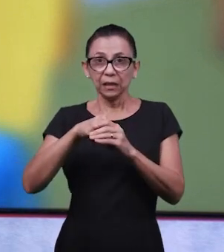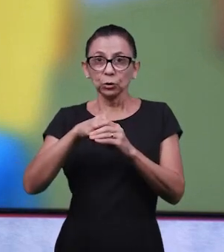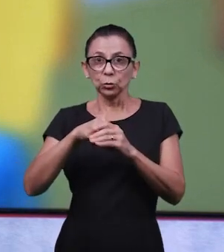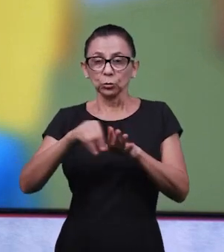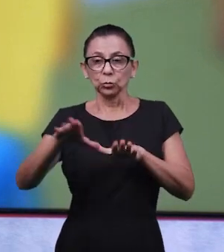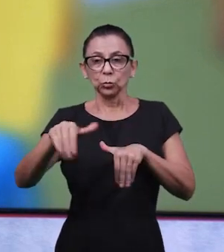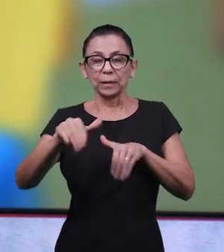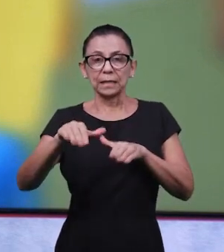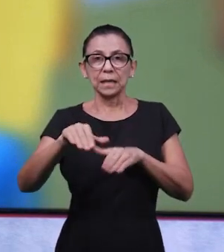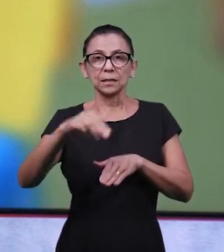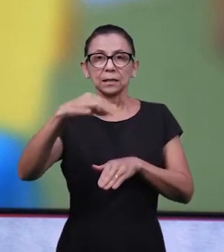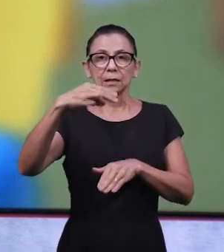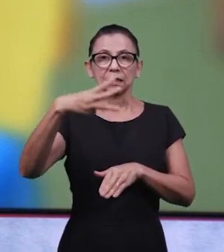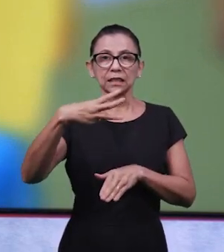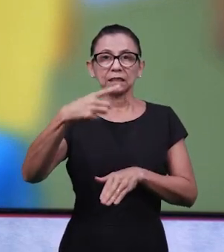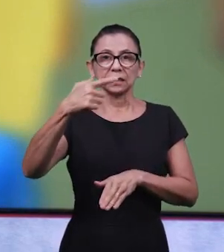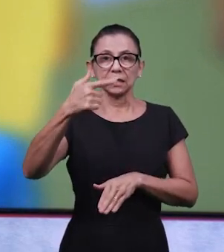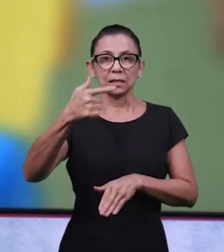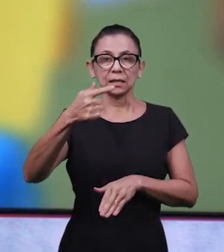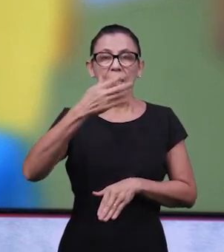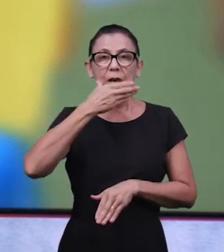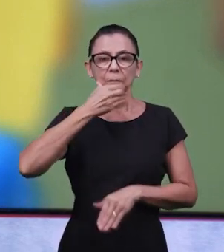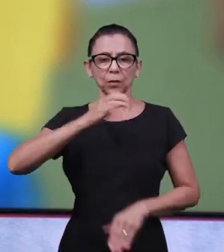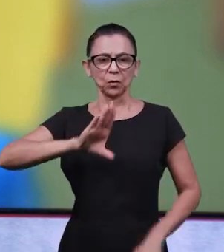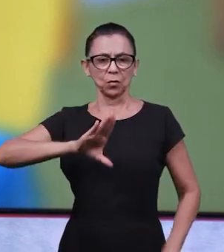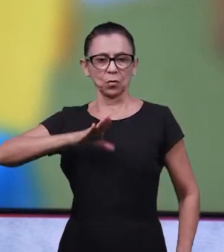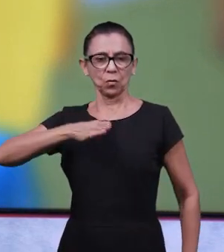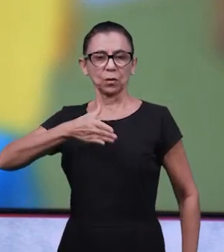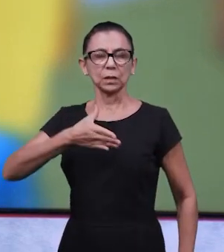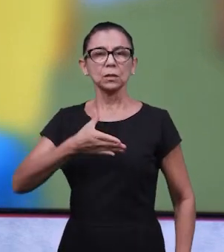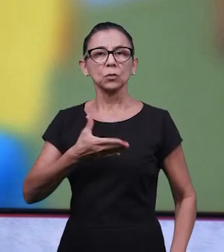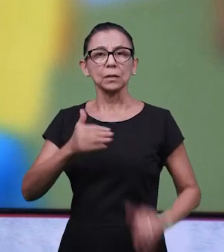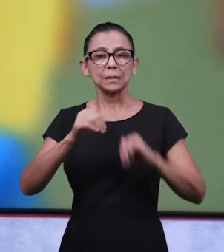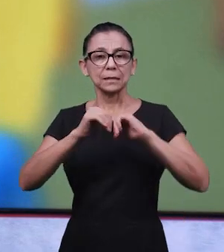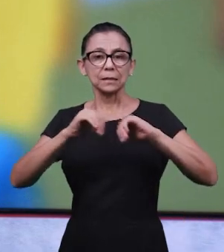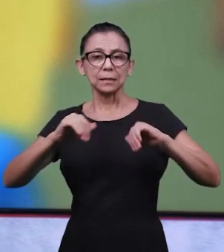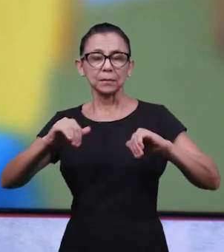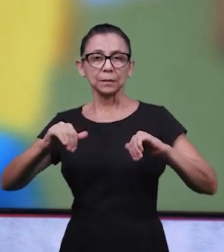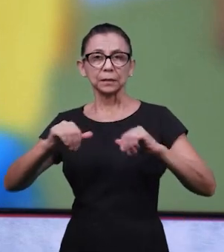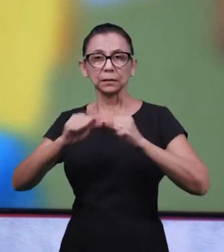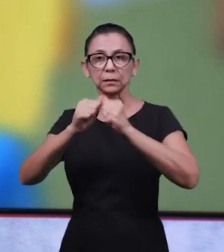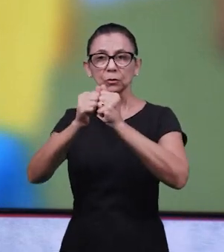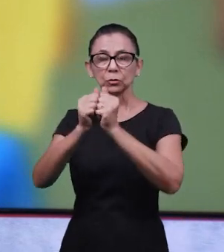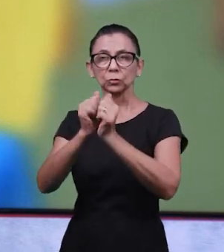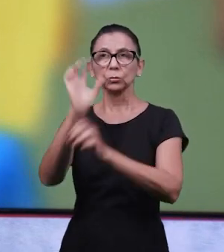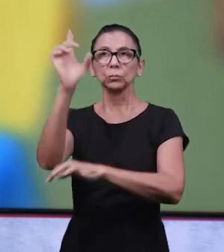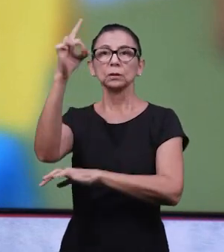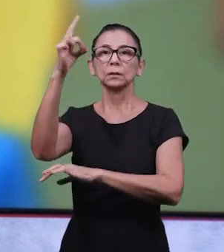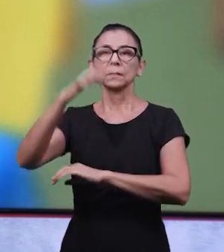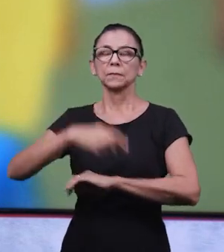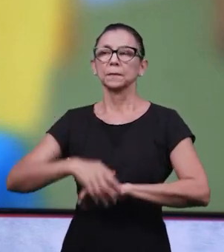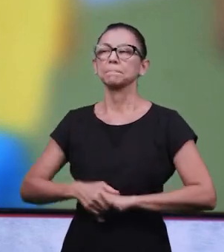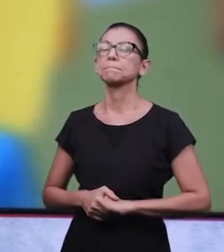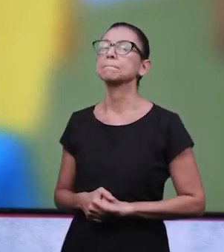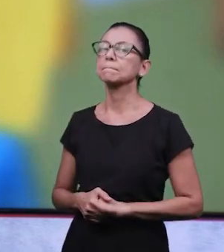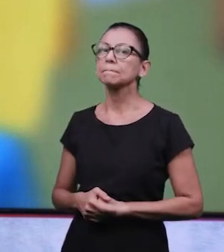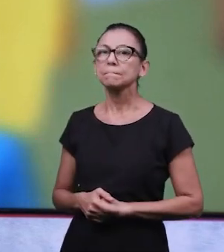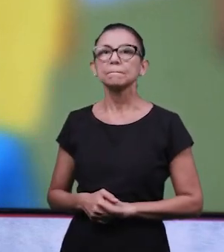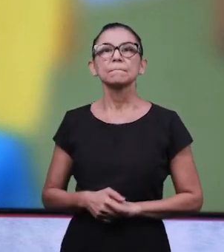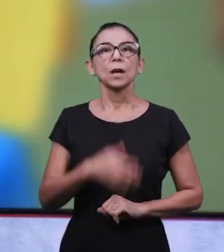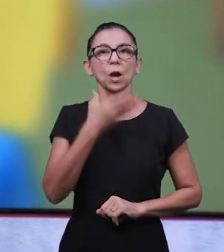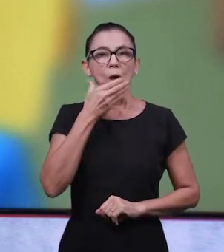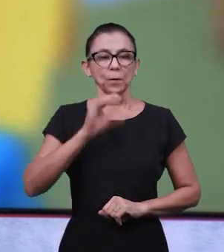Israel. Alguns daqueles homens se tornaram chefes do exército de Davi e,